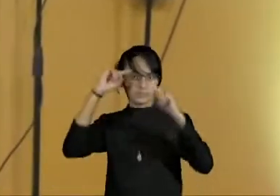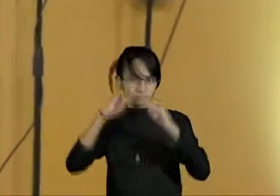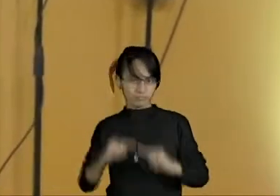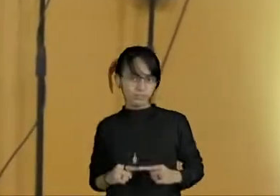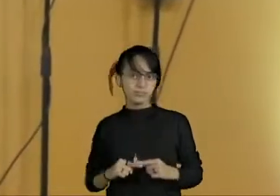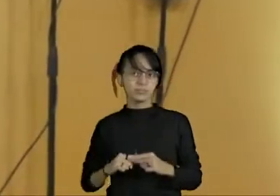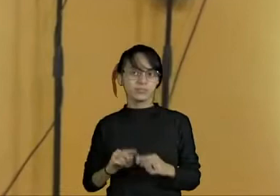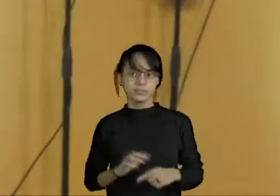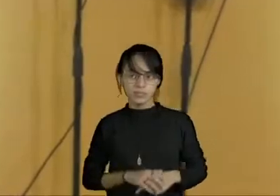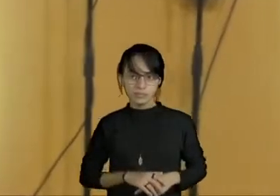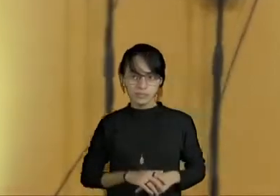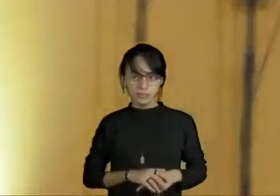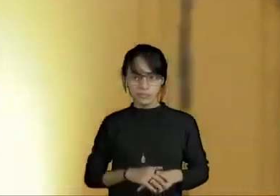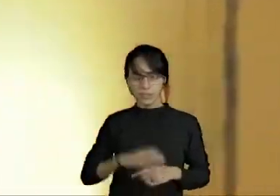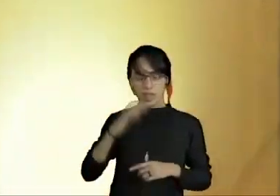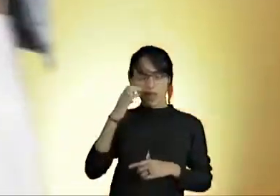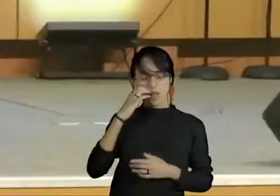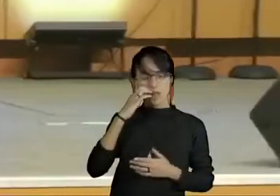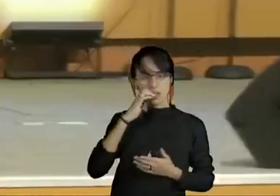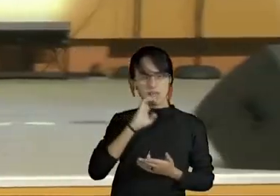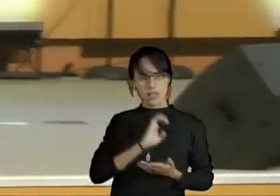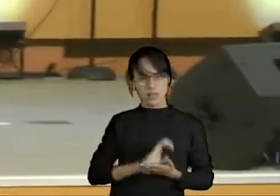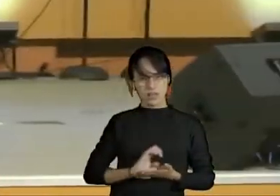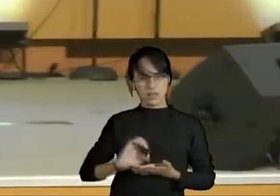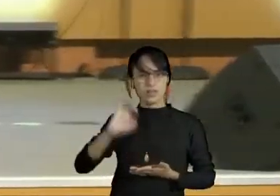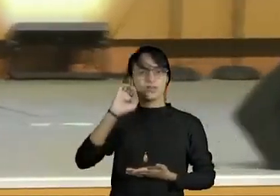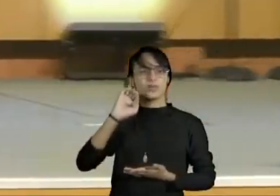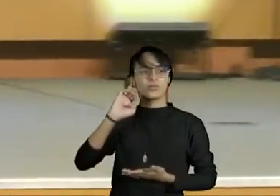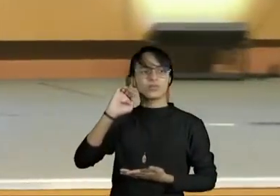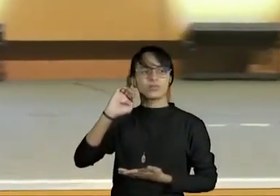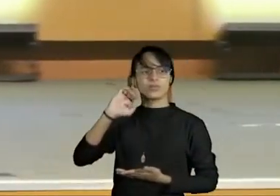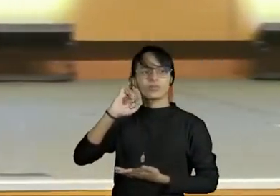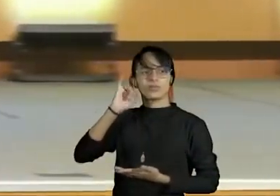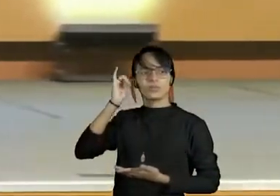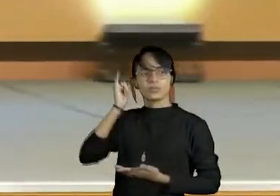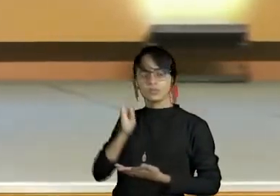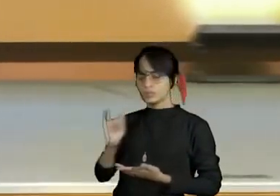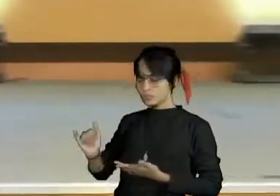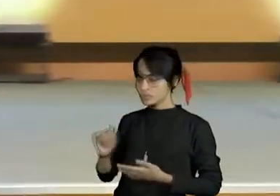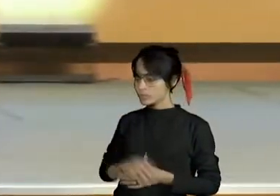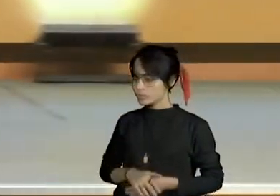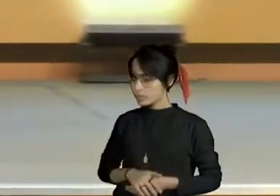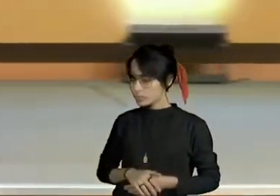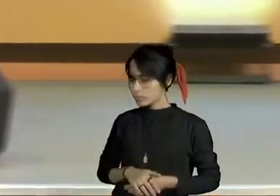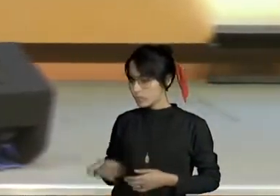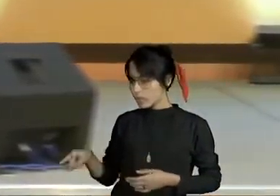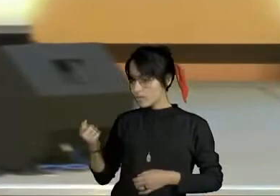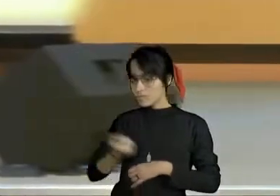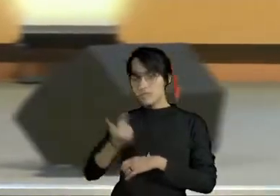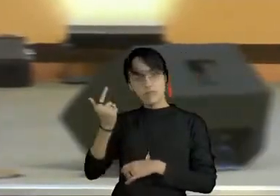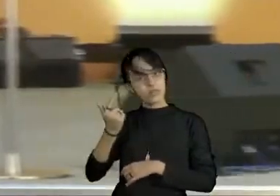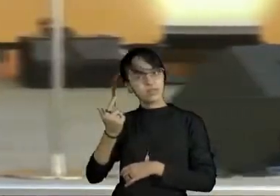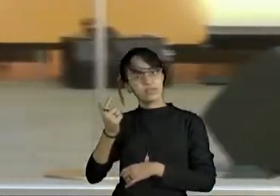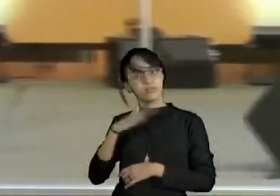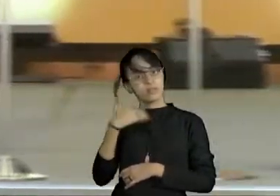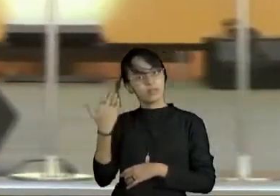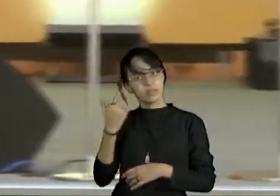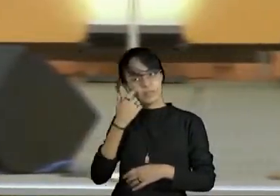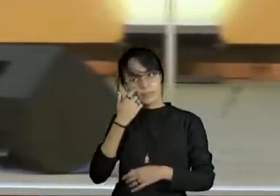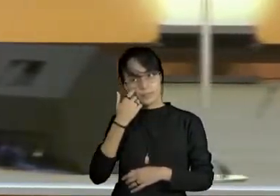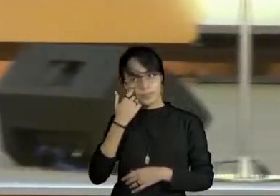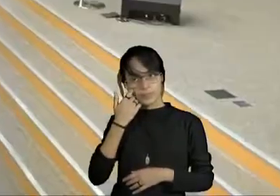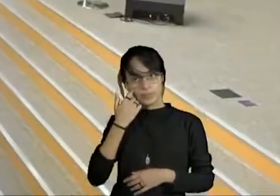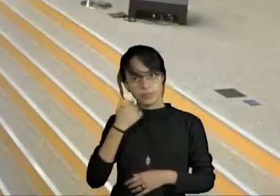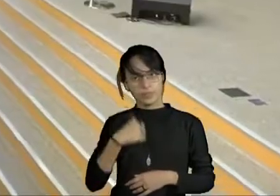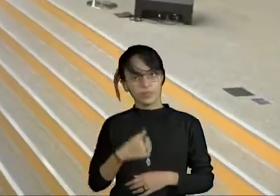pela boca de Eliseu, morreu. O texto diz, meio-dia, menino no colo, morreu. Complete aí, por favor, 2 Reis 4,